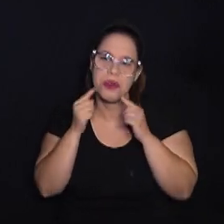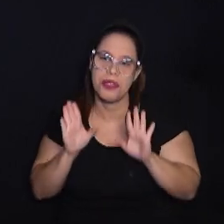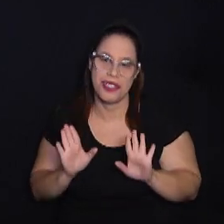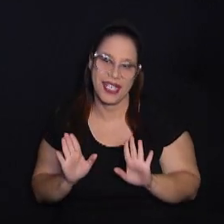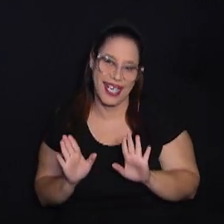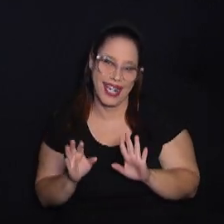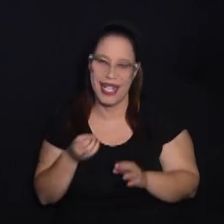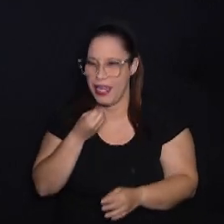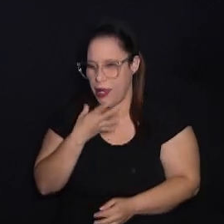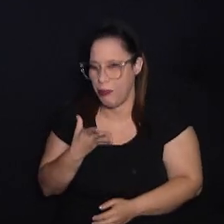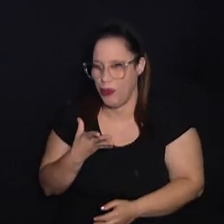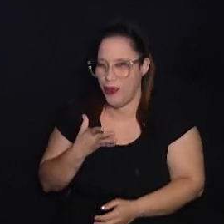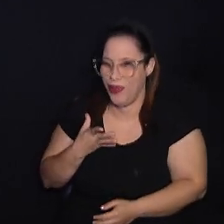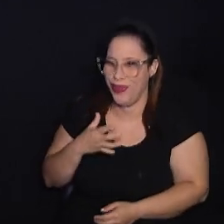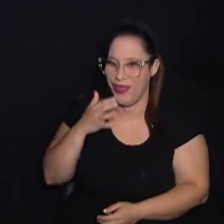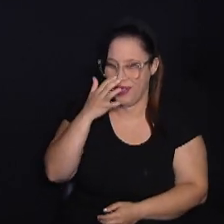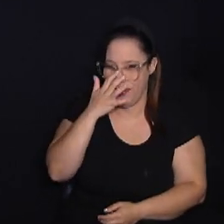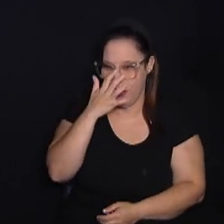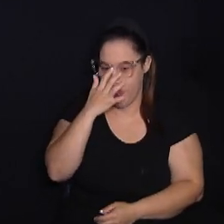Em